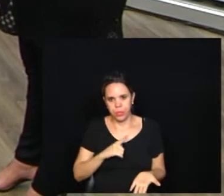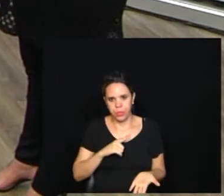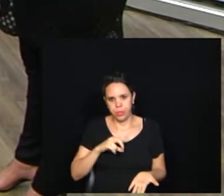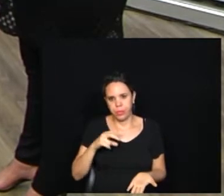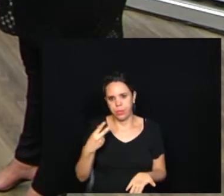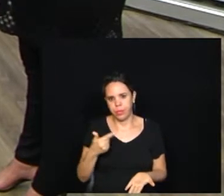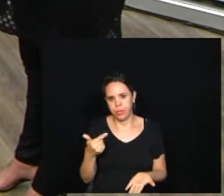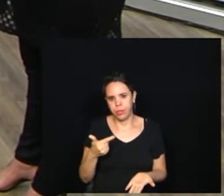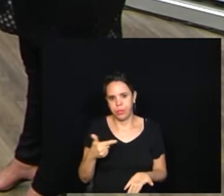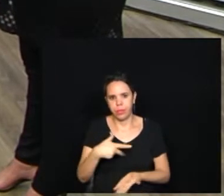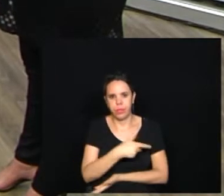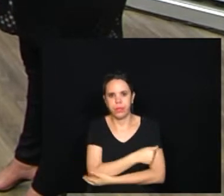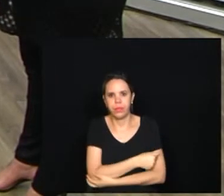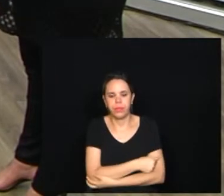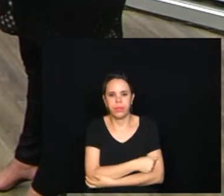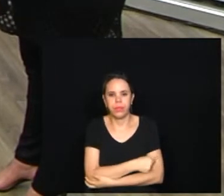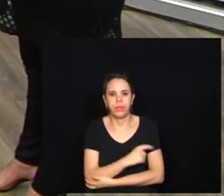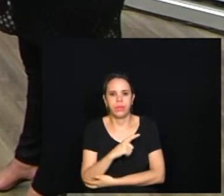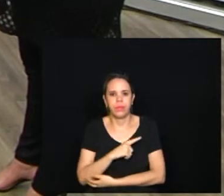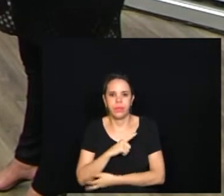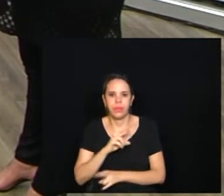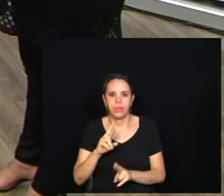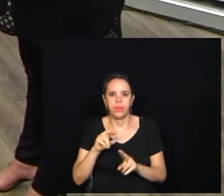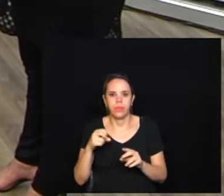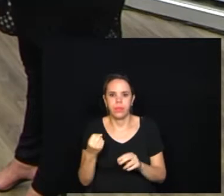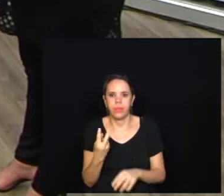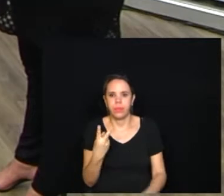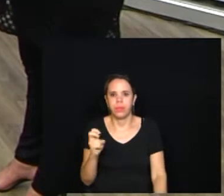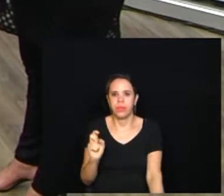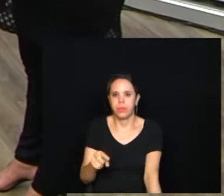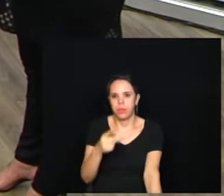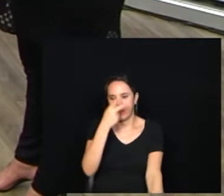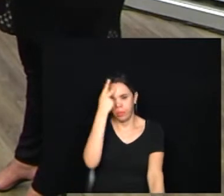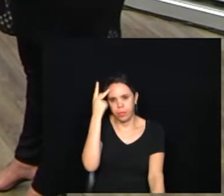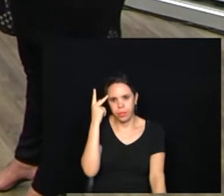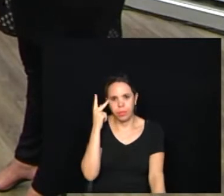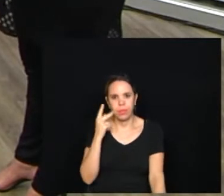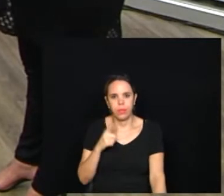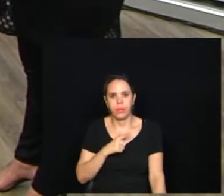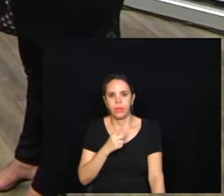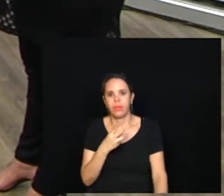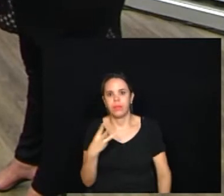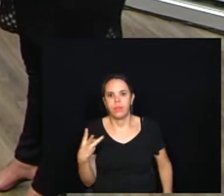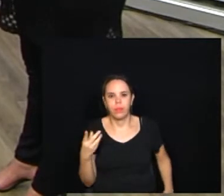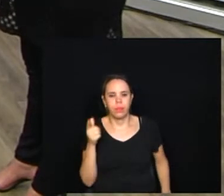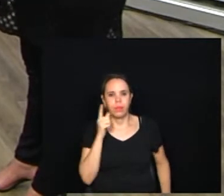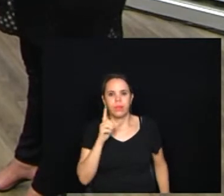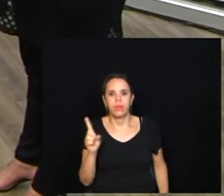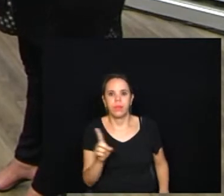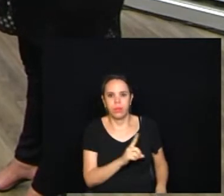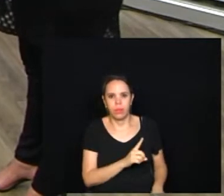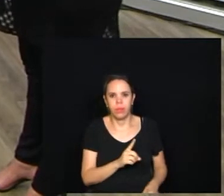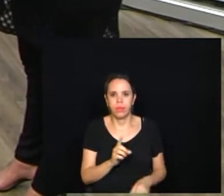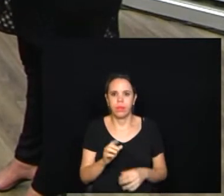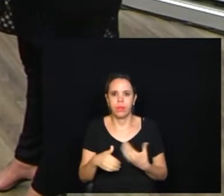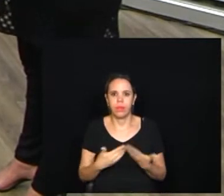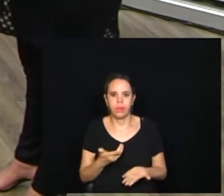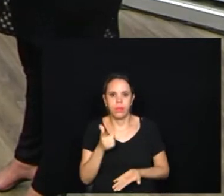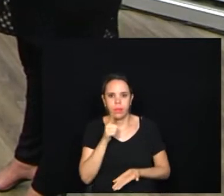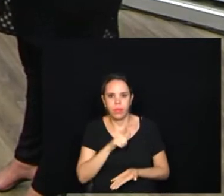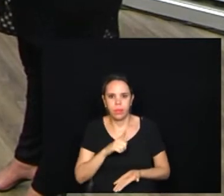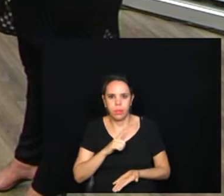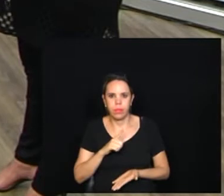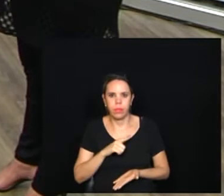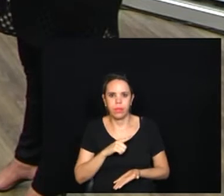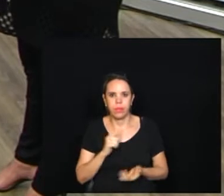segunda dose. Sim. E existia uma expectativa de 25 mil pessoas, 23 mil compareceram, e aí a gente vai tendo